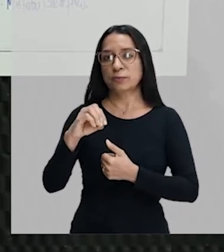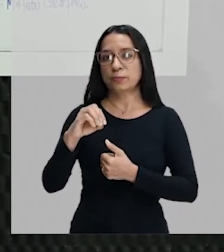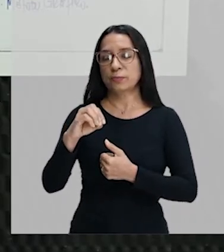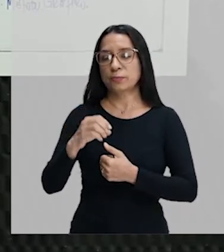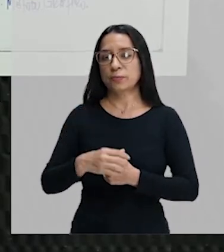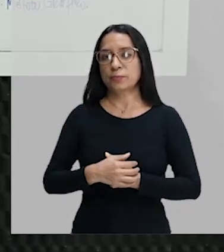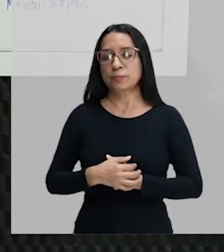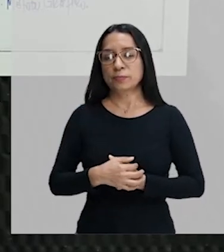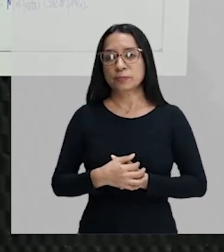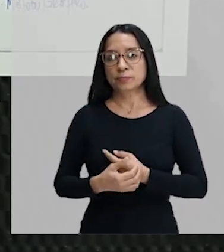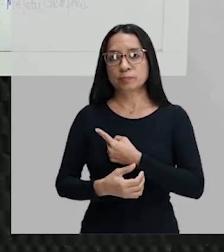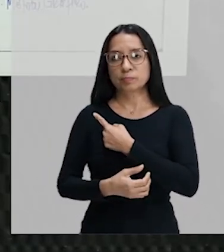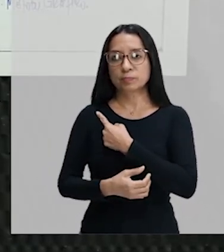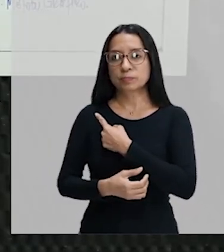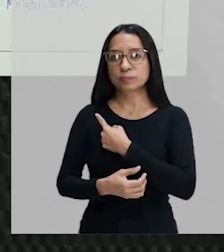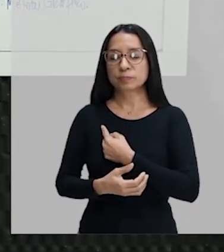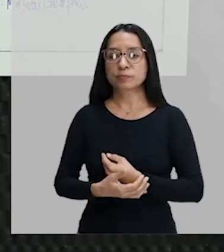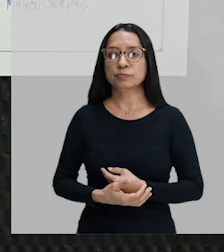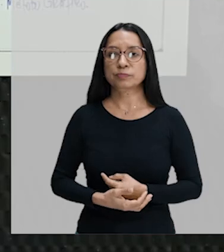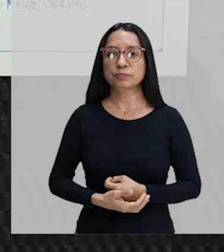X igual a 0.